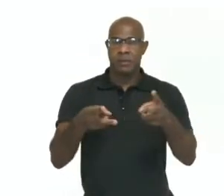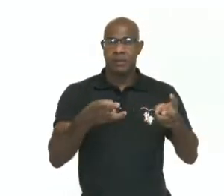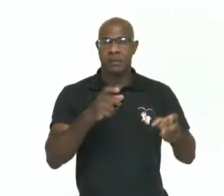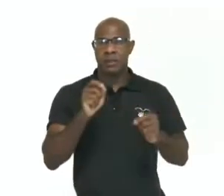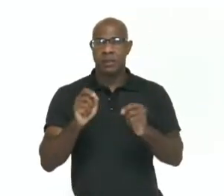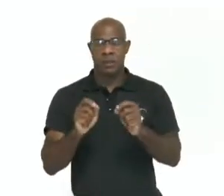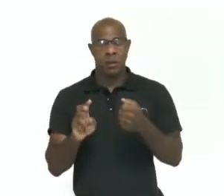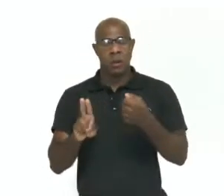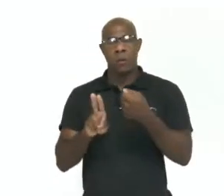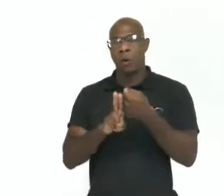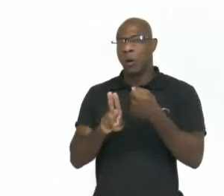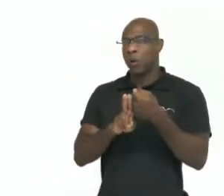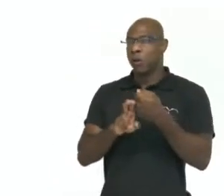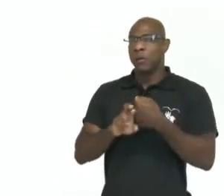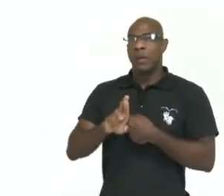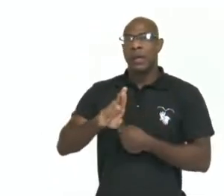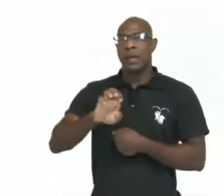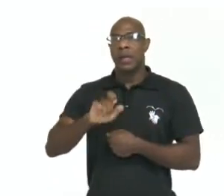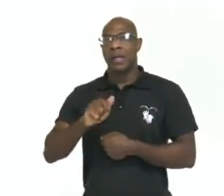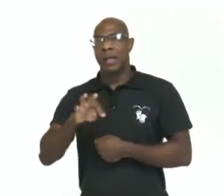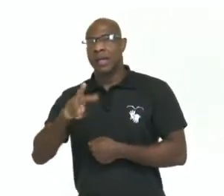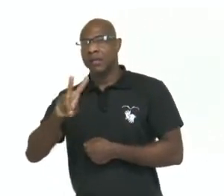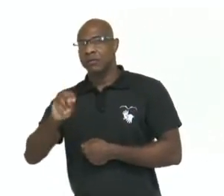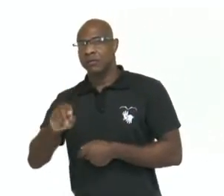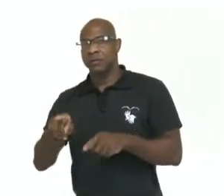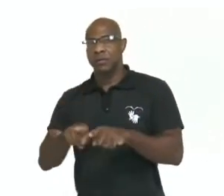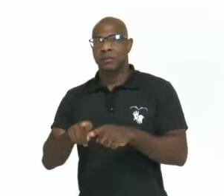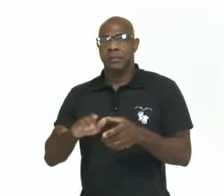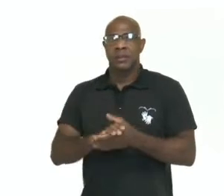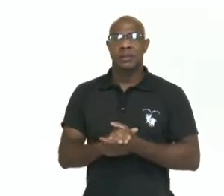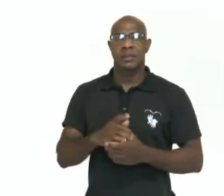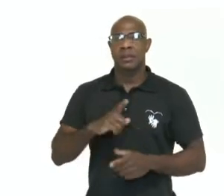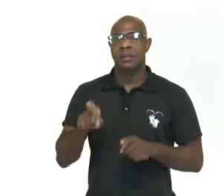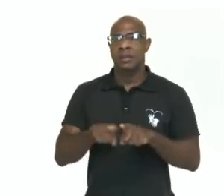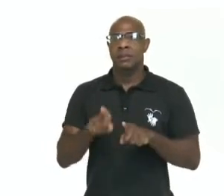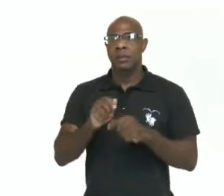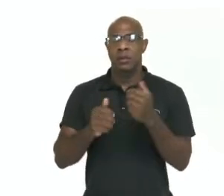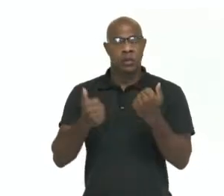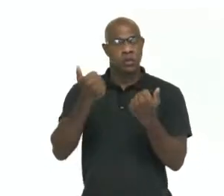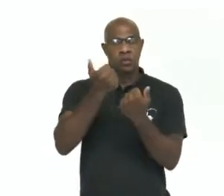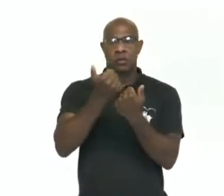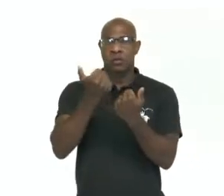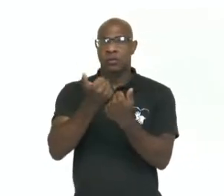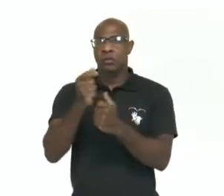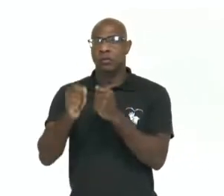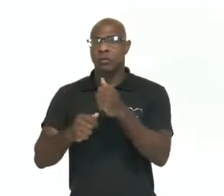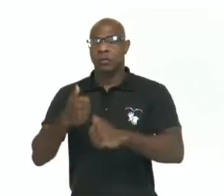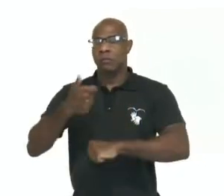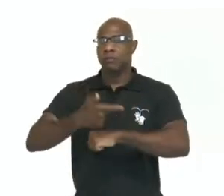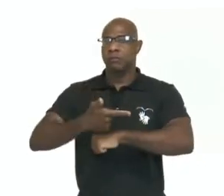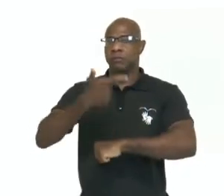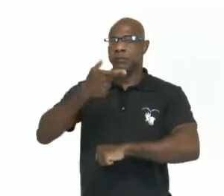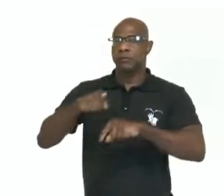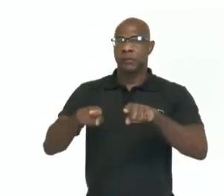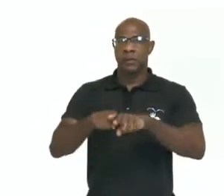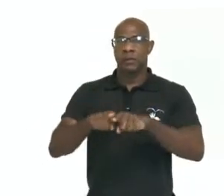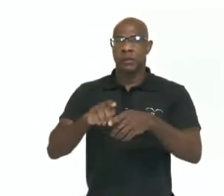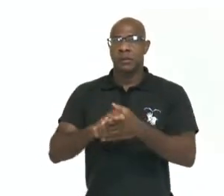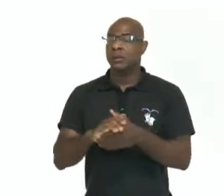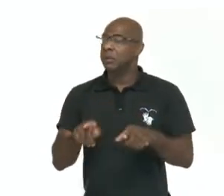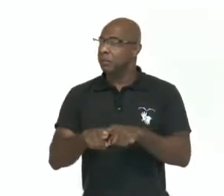pronome relativo ou referente comum de uma cadeia de substituições lexicais, a fim de realizar